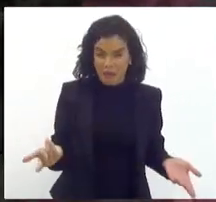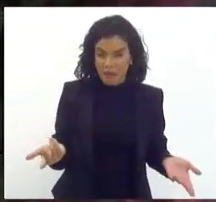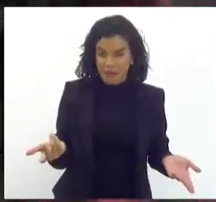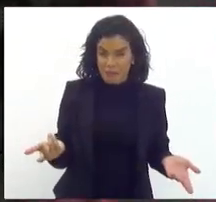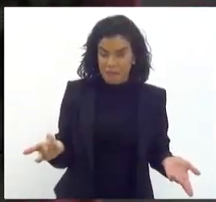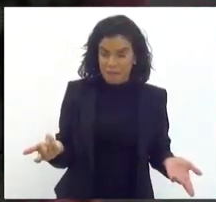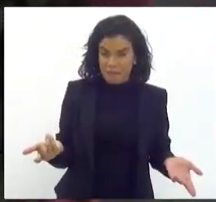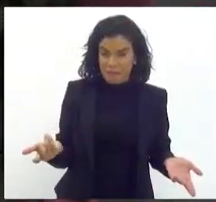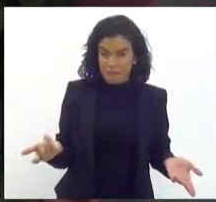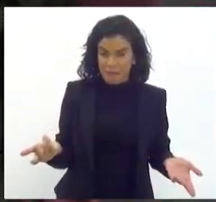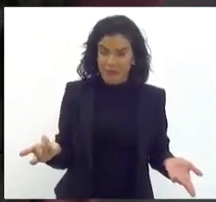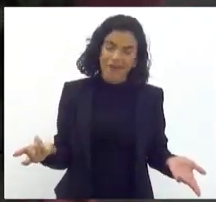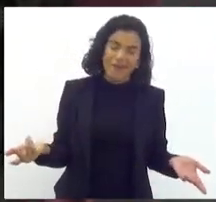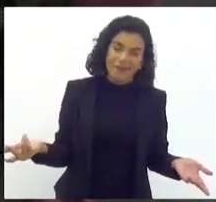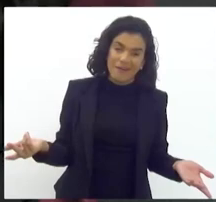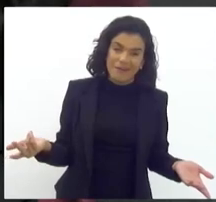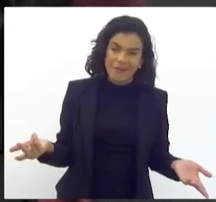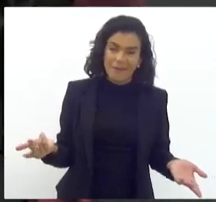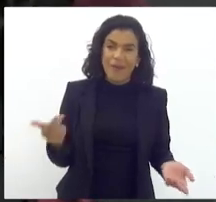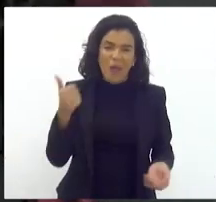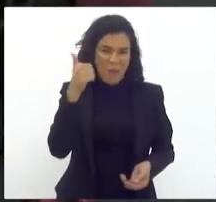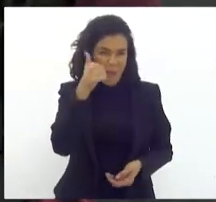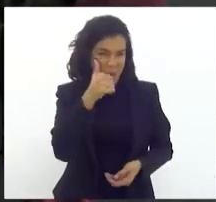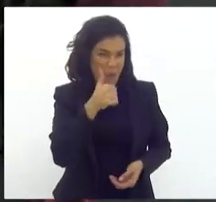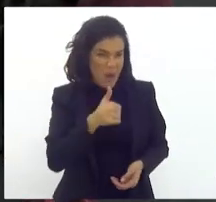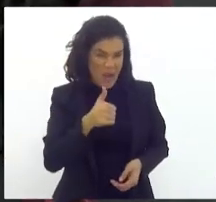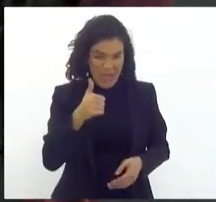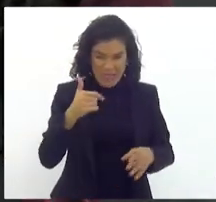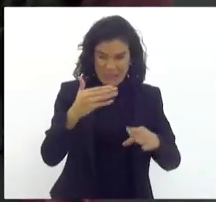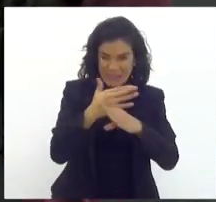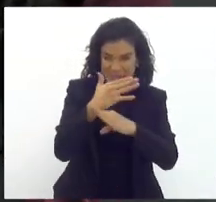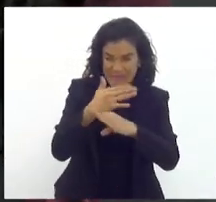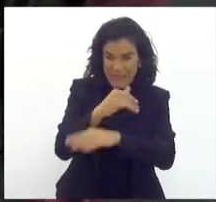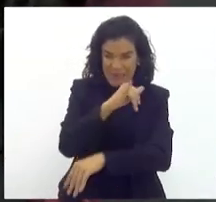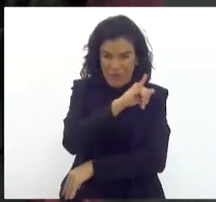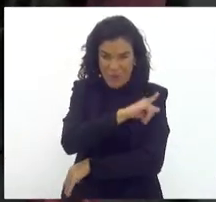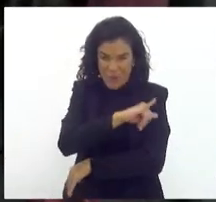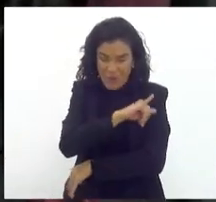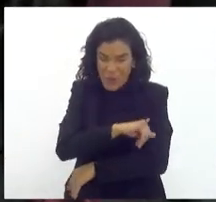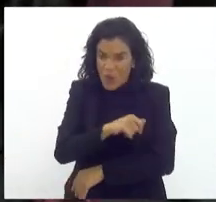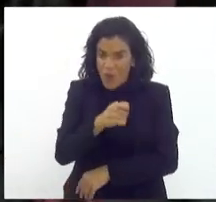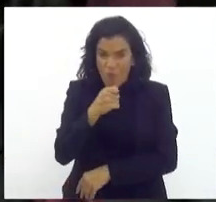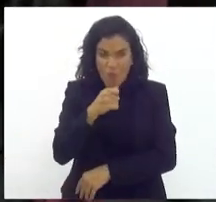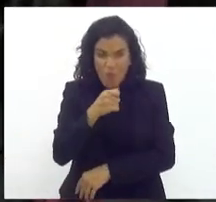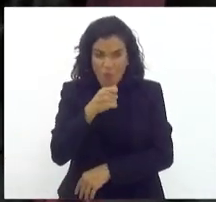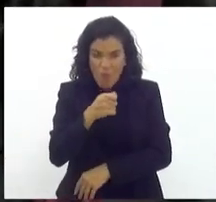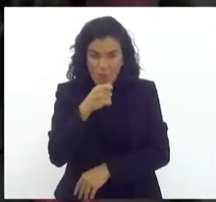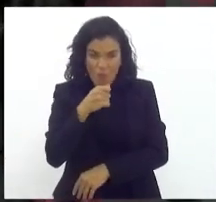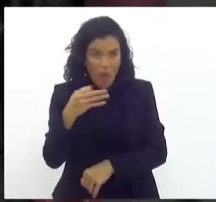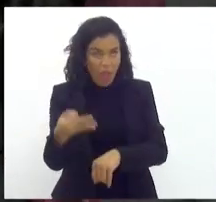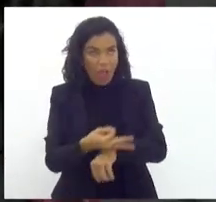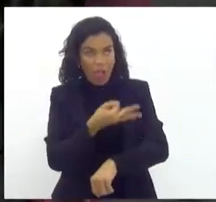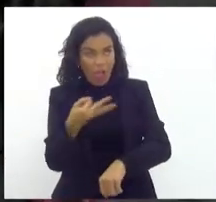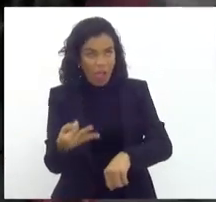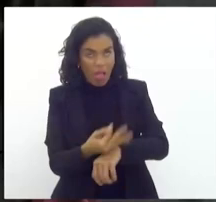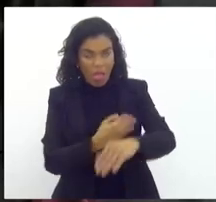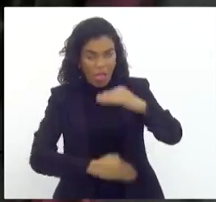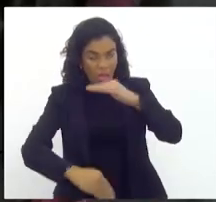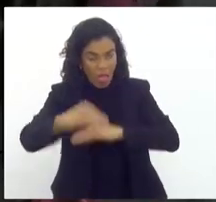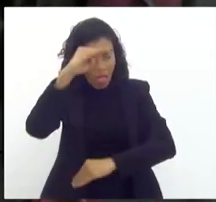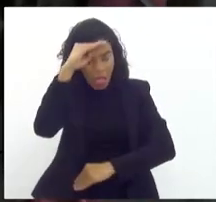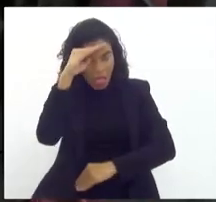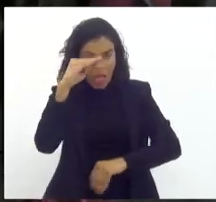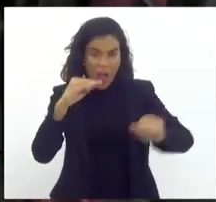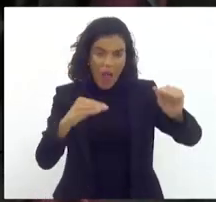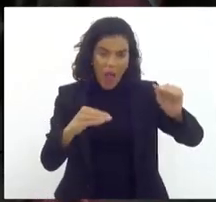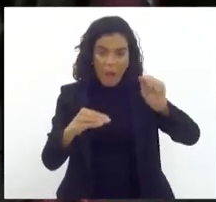dizer que as mulheres da cidade do Rio de Janeiro não suportam mais a